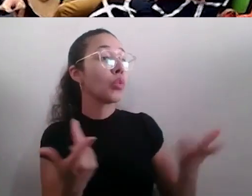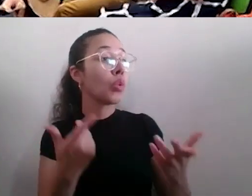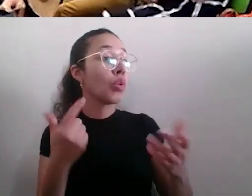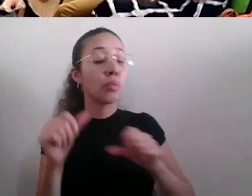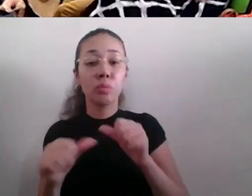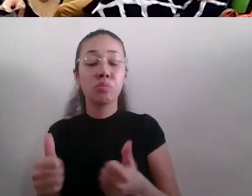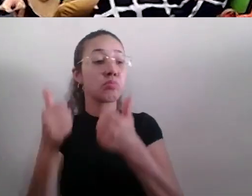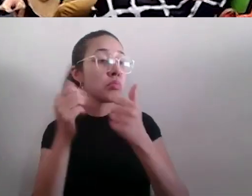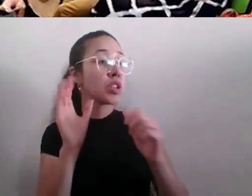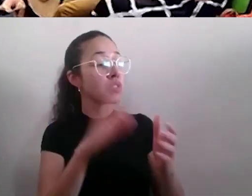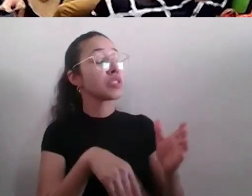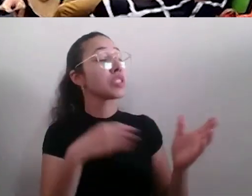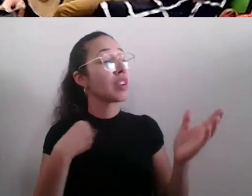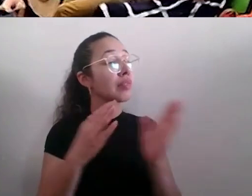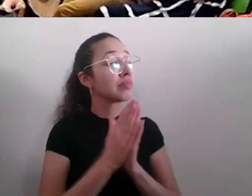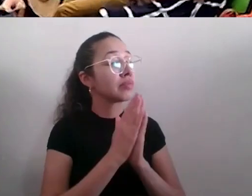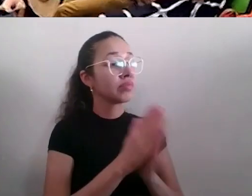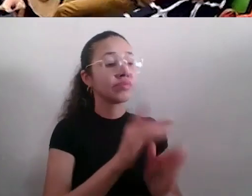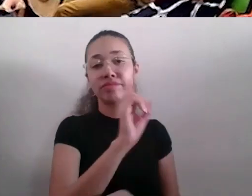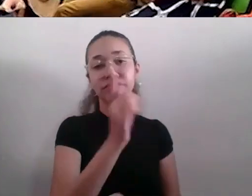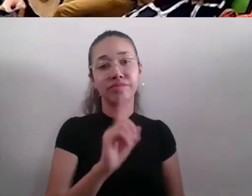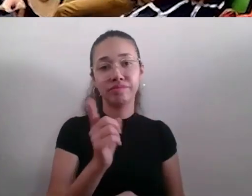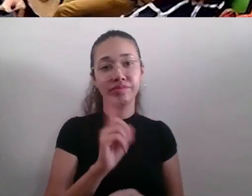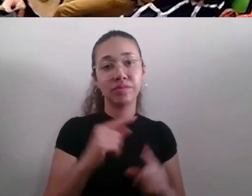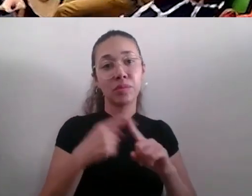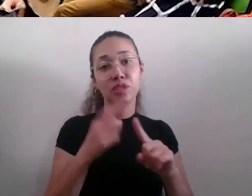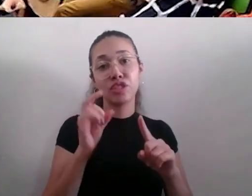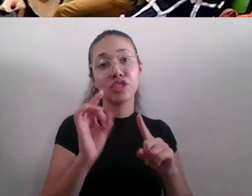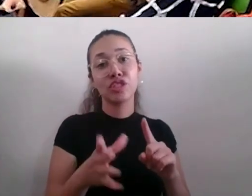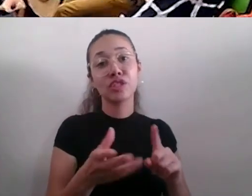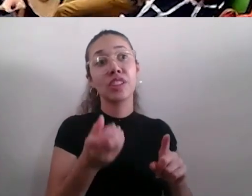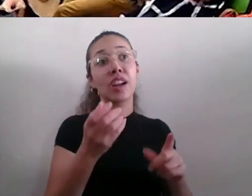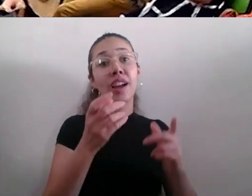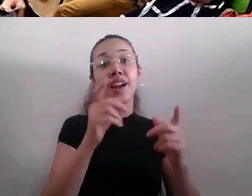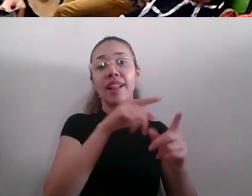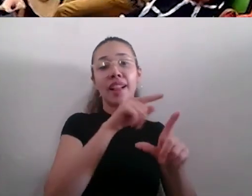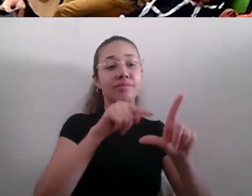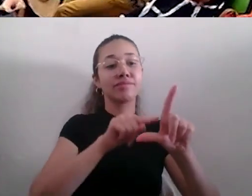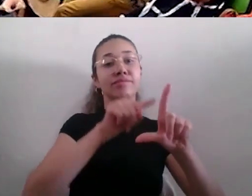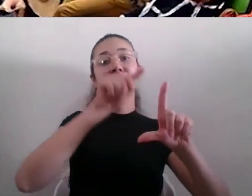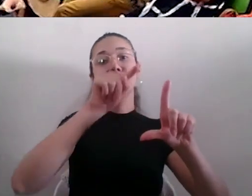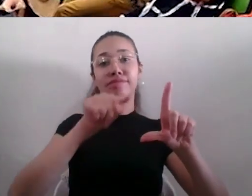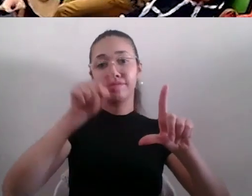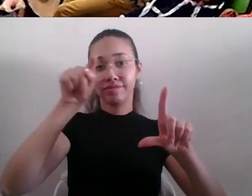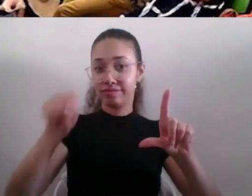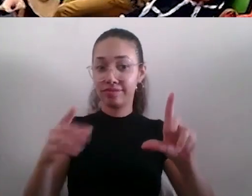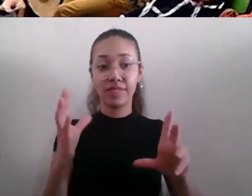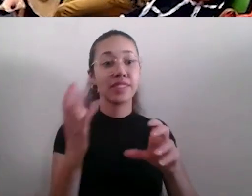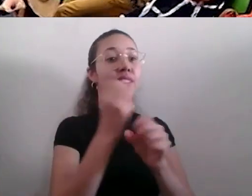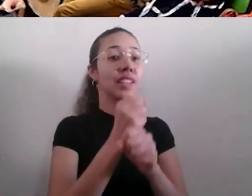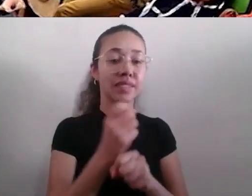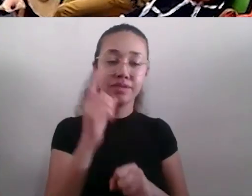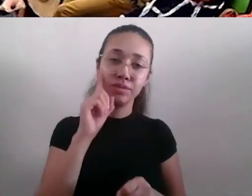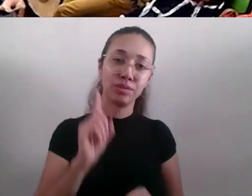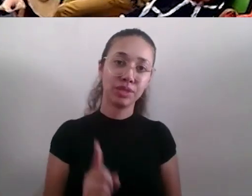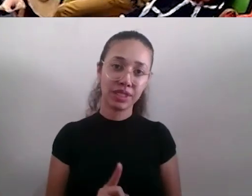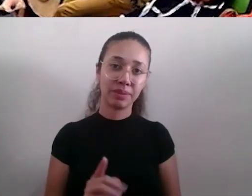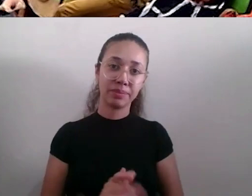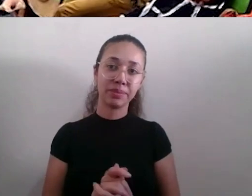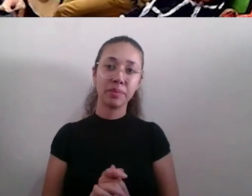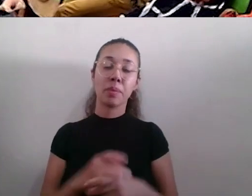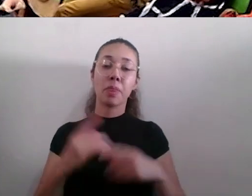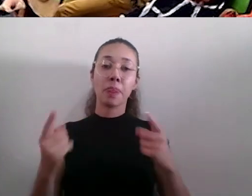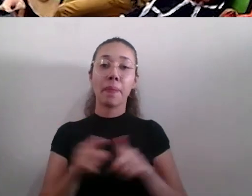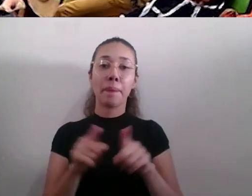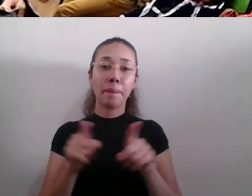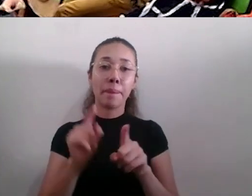adianta, eles realmente não entregam porque o que eles querem são os dados. Então, a gente consegue ter para muito pouca coisa, sabe? O Apresenta a gente consegue